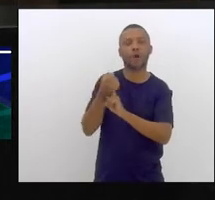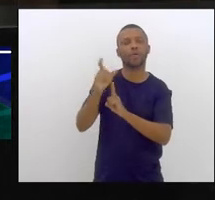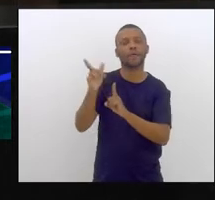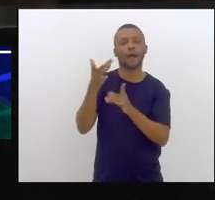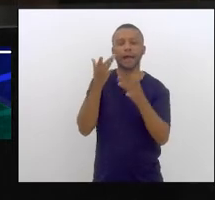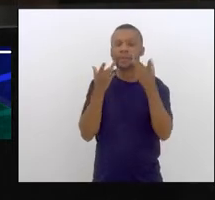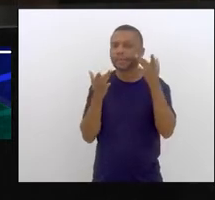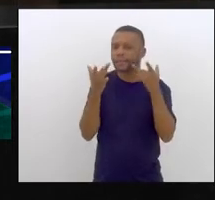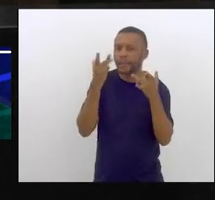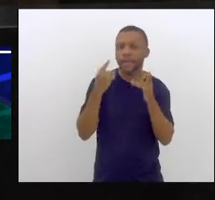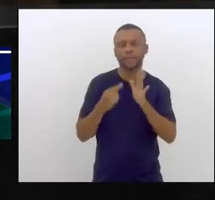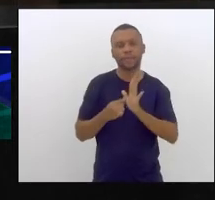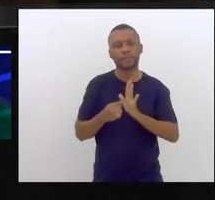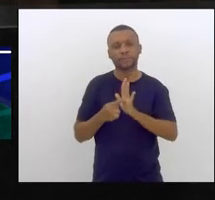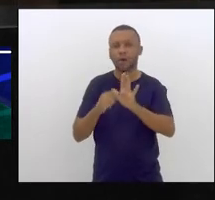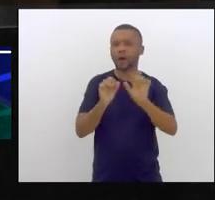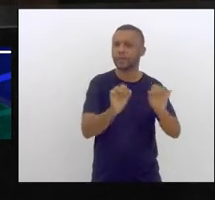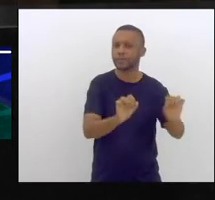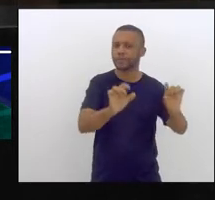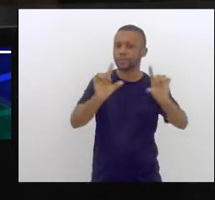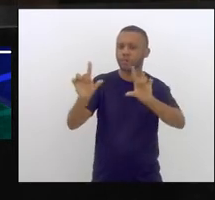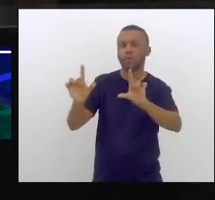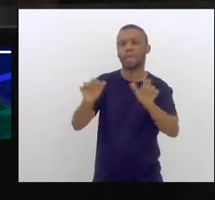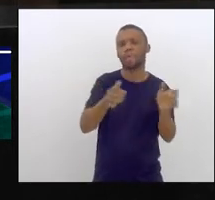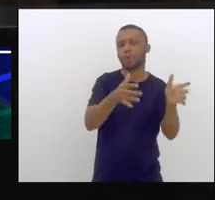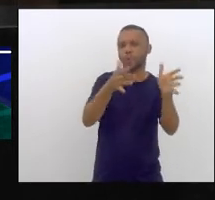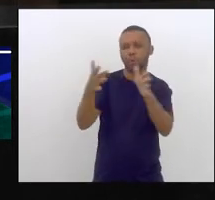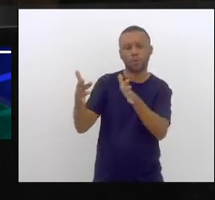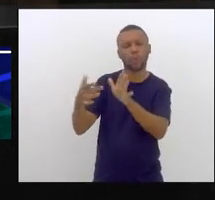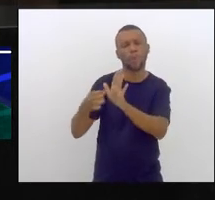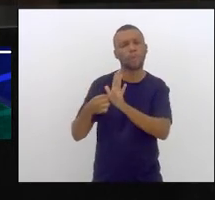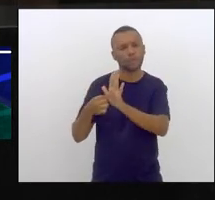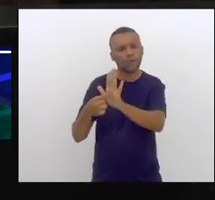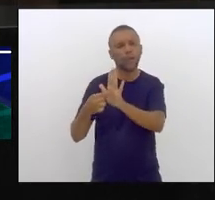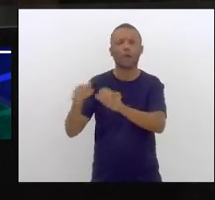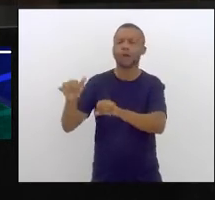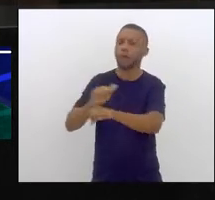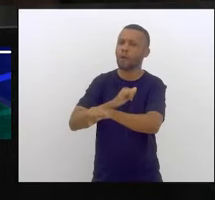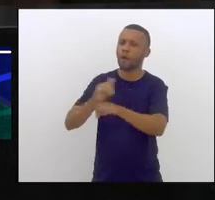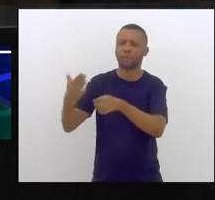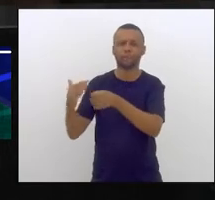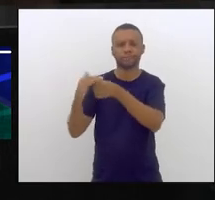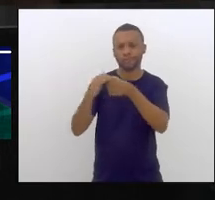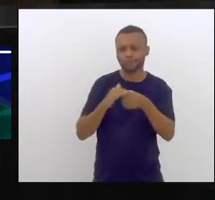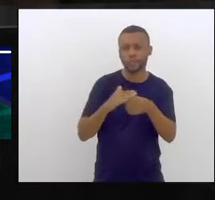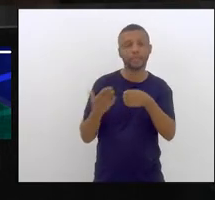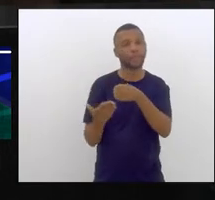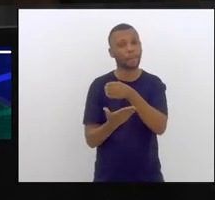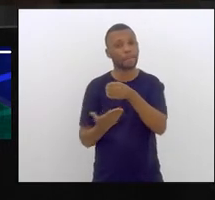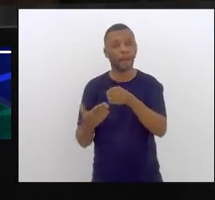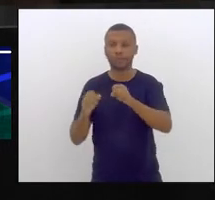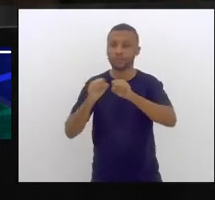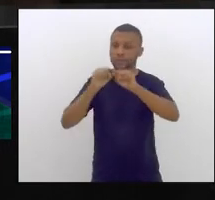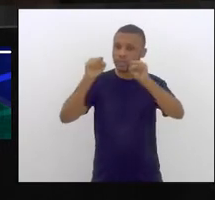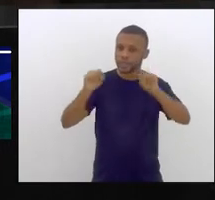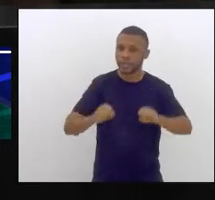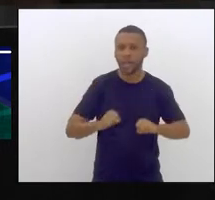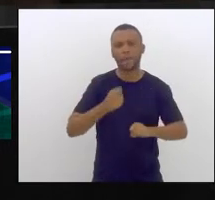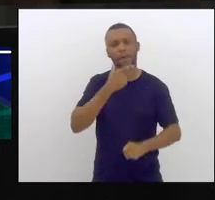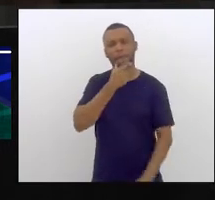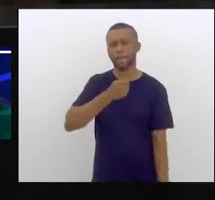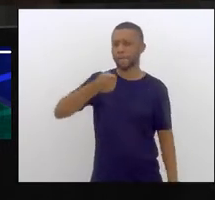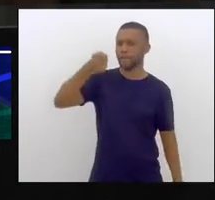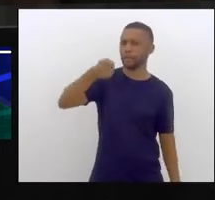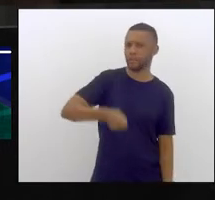fim de revelar os mecanismos de opressão que sustentam o sistema patriarcal que,